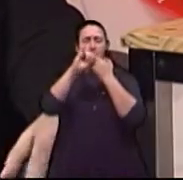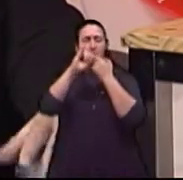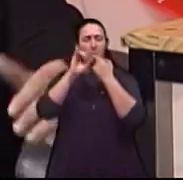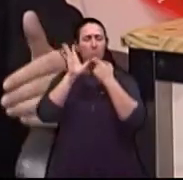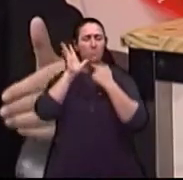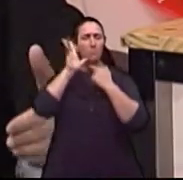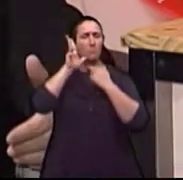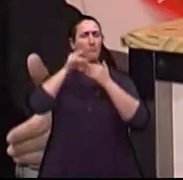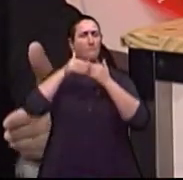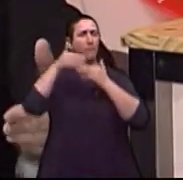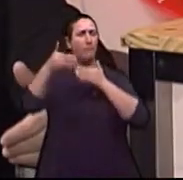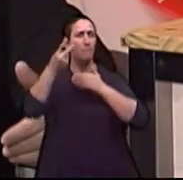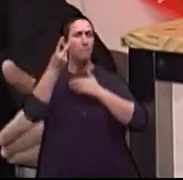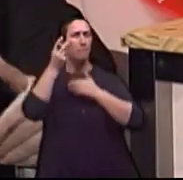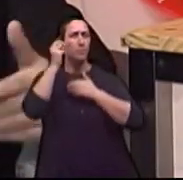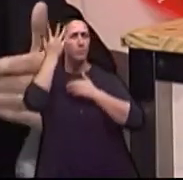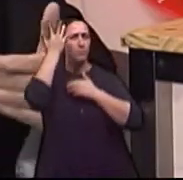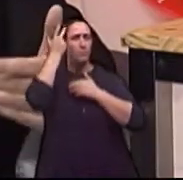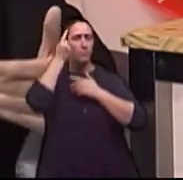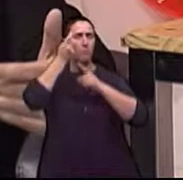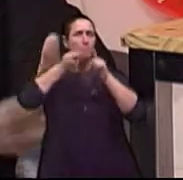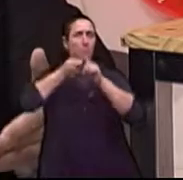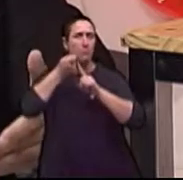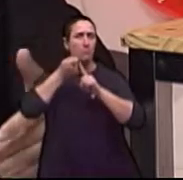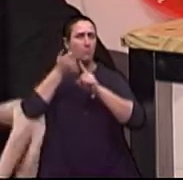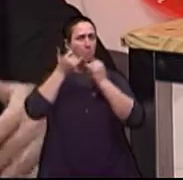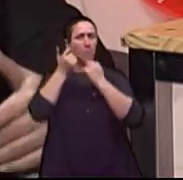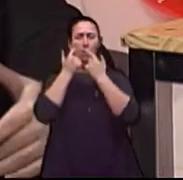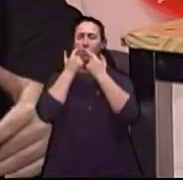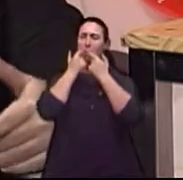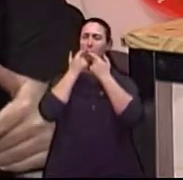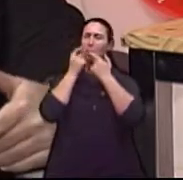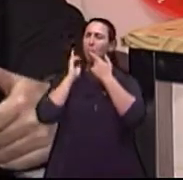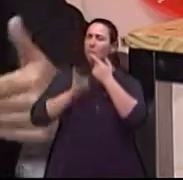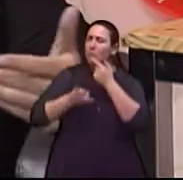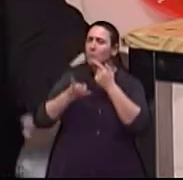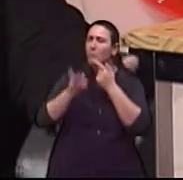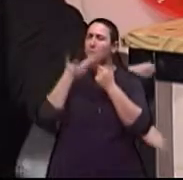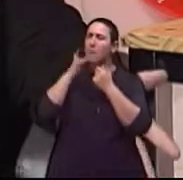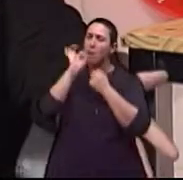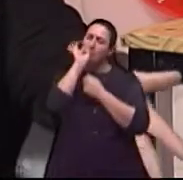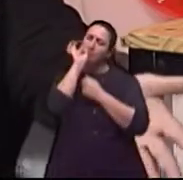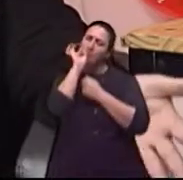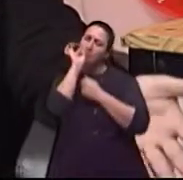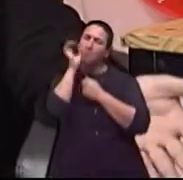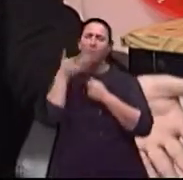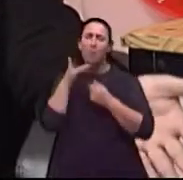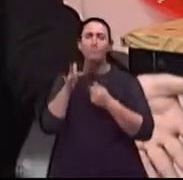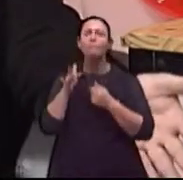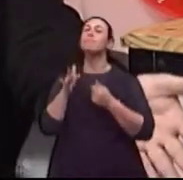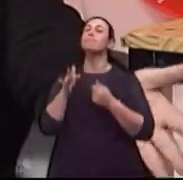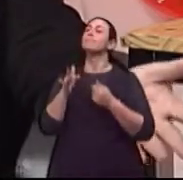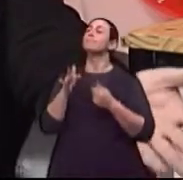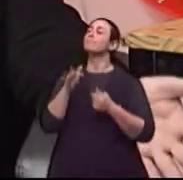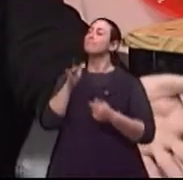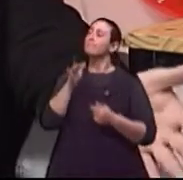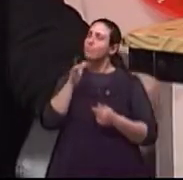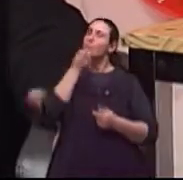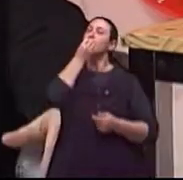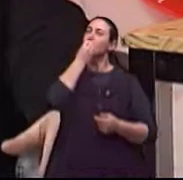OK quer dizer então você tem uma lesão que você não cicatriza passa-se o tempo passa-se 15 dias e nada mudou